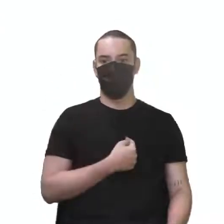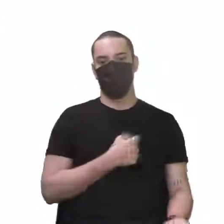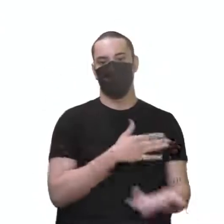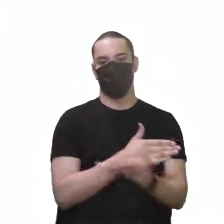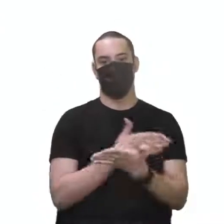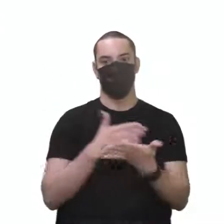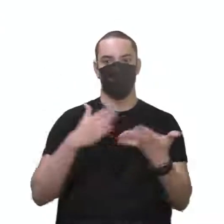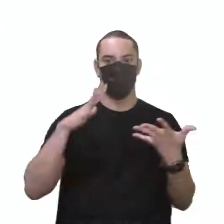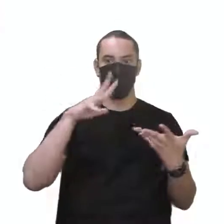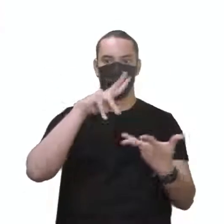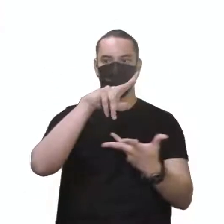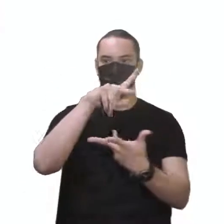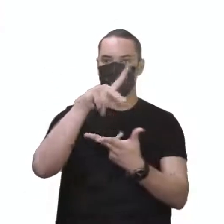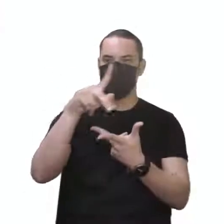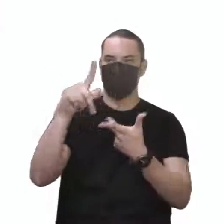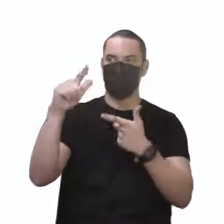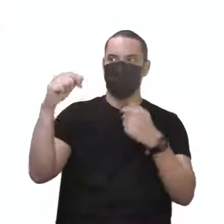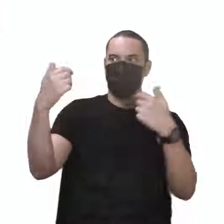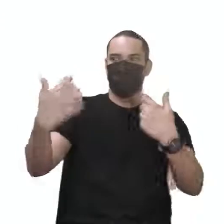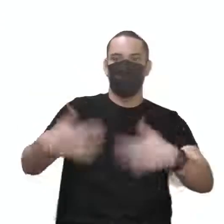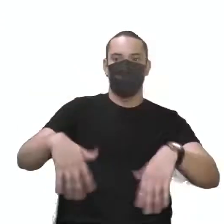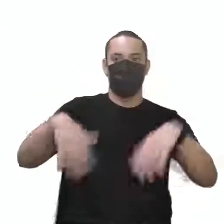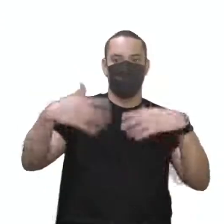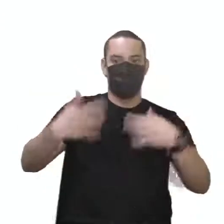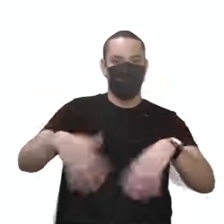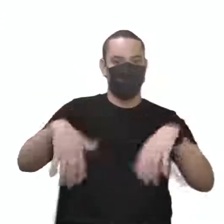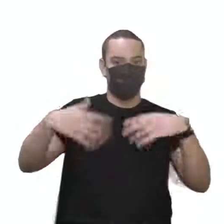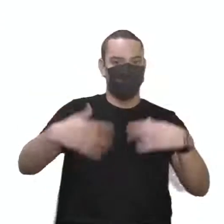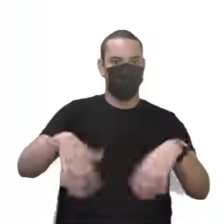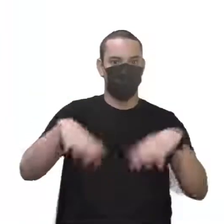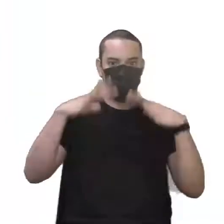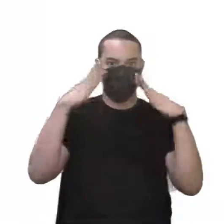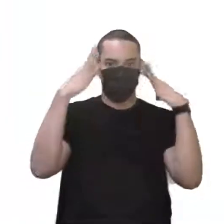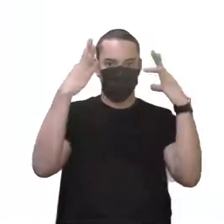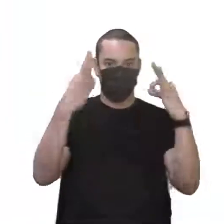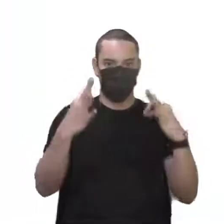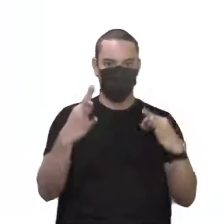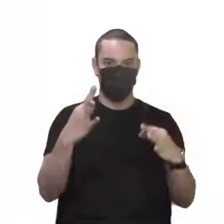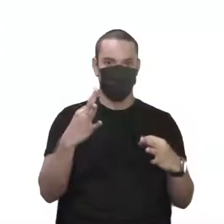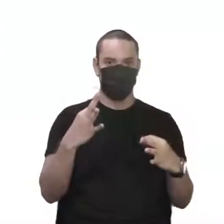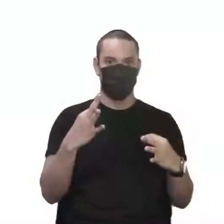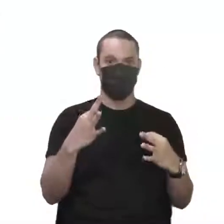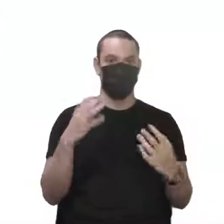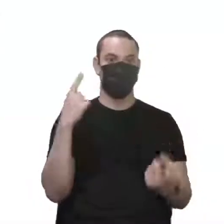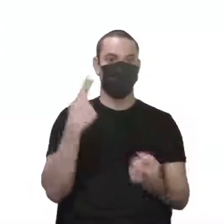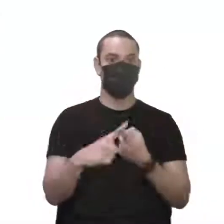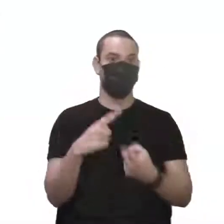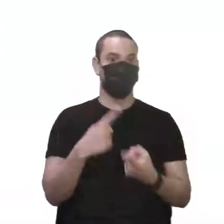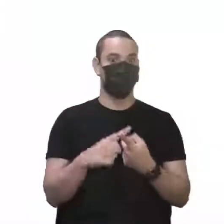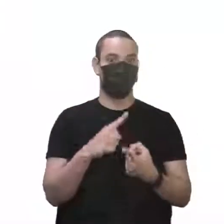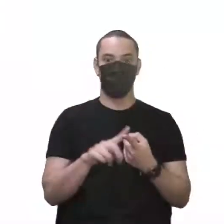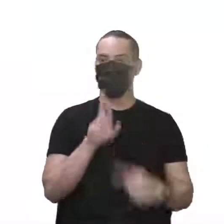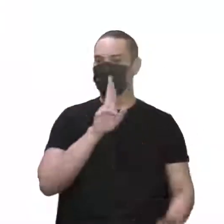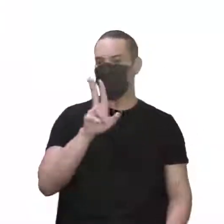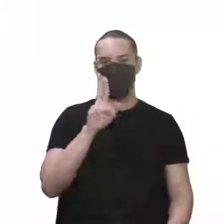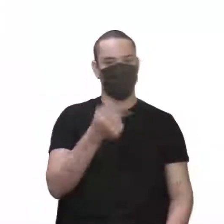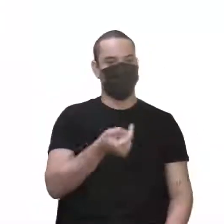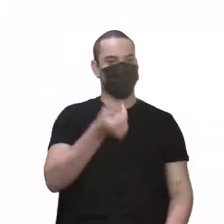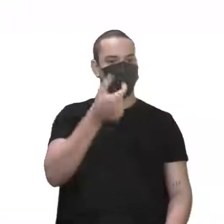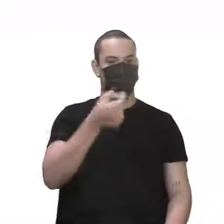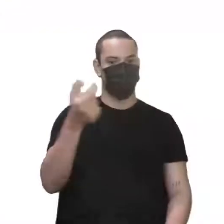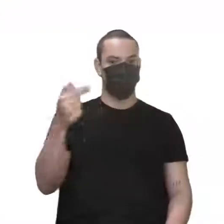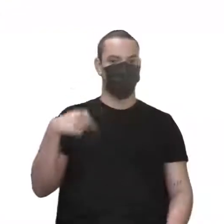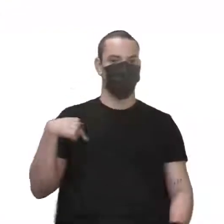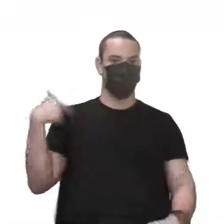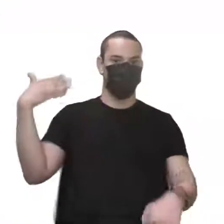no mundo, nesse universo. Presta atenção aqui pra mim, olha, já não é pouca coisa você